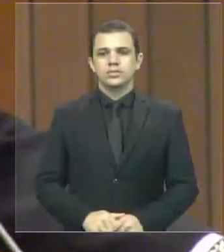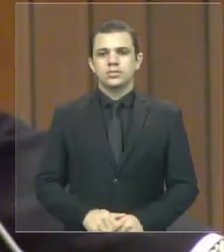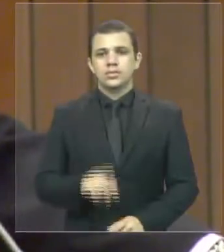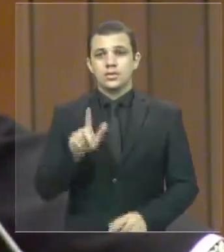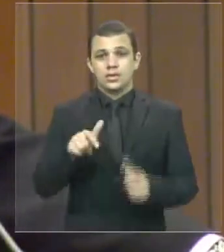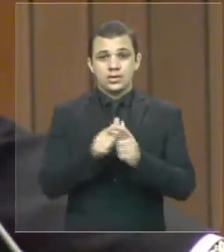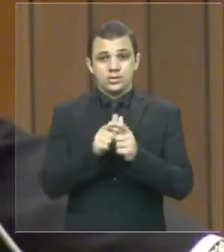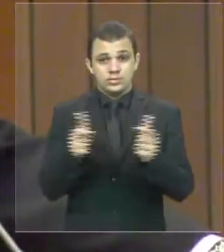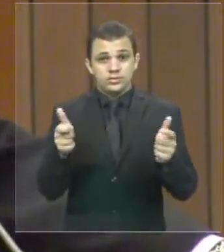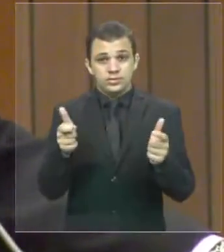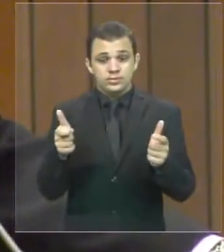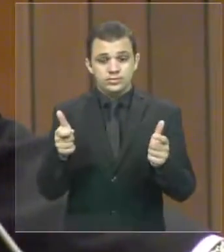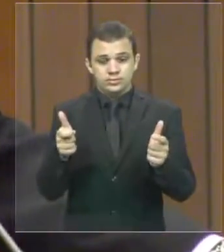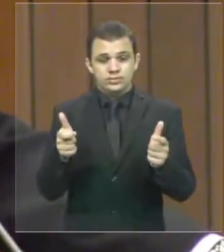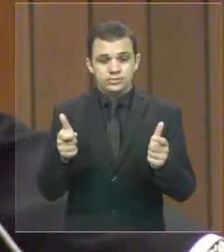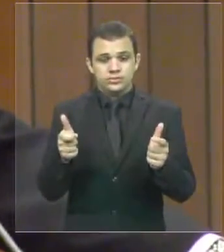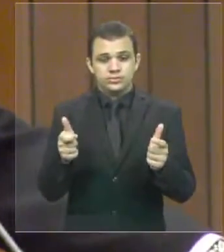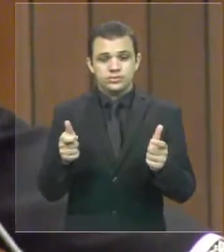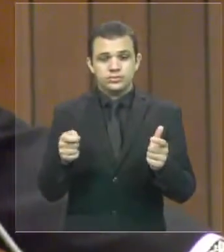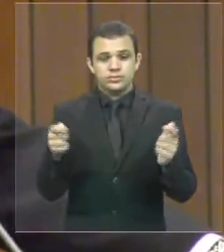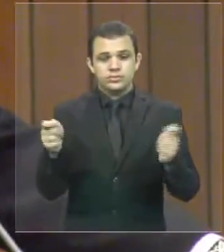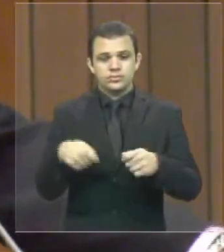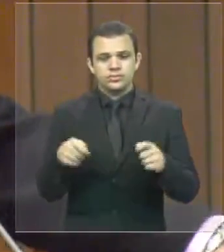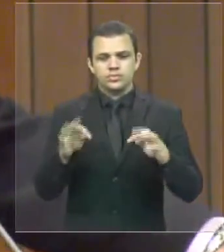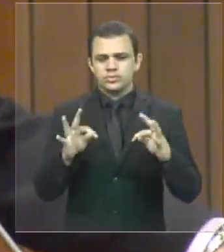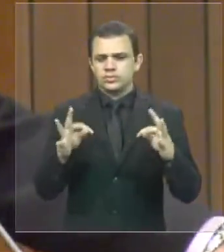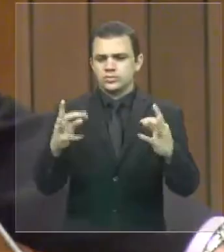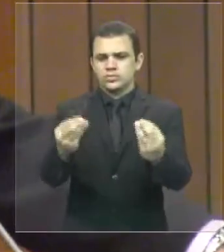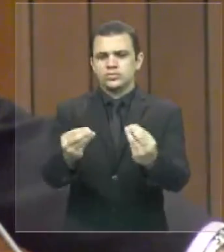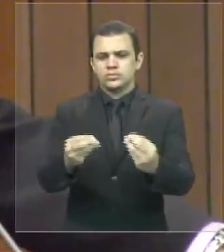ímpar para que todos os